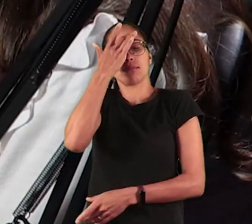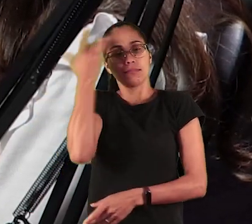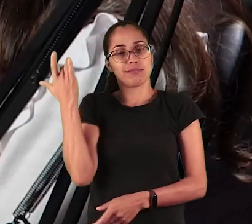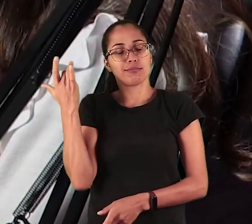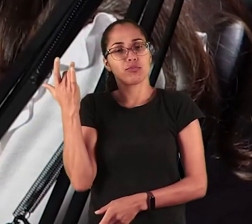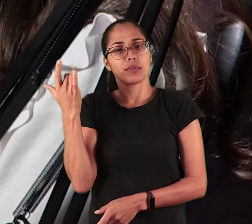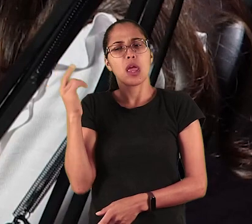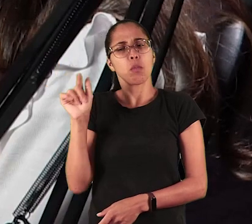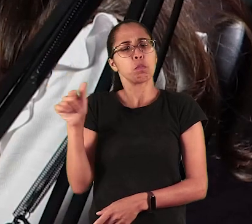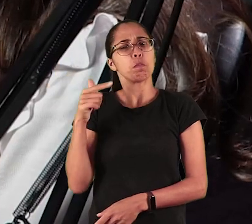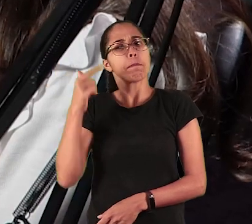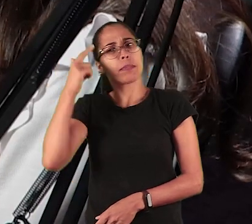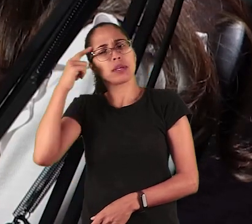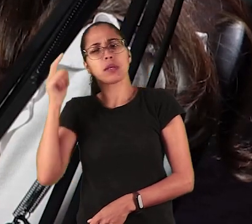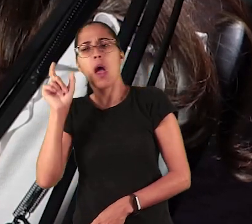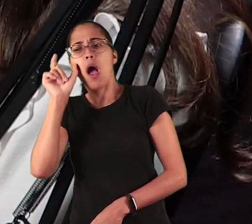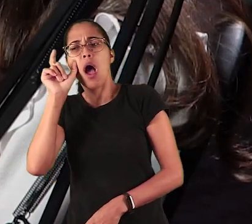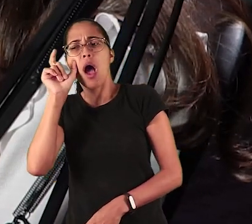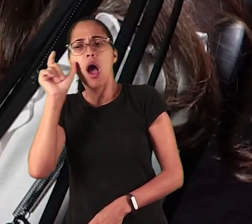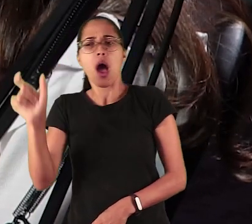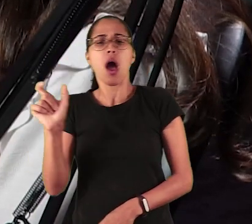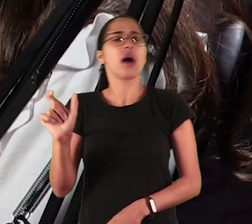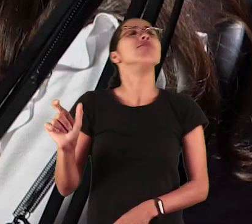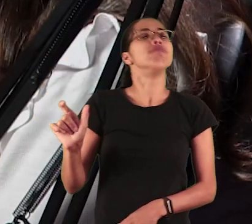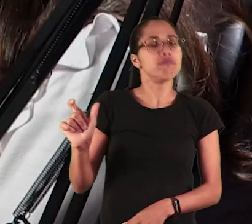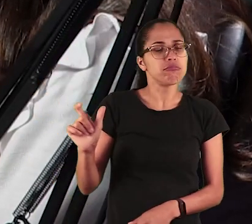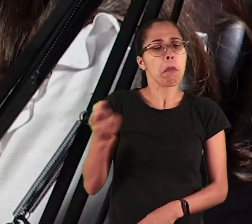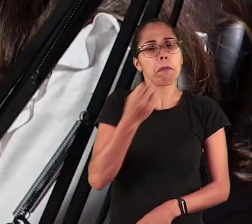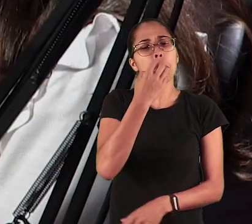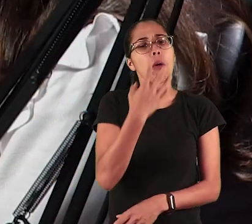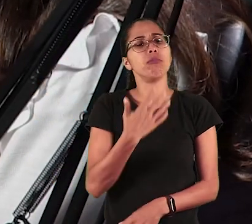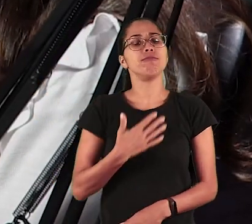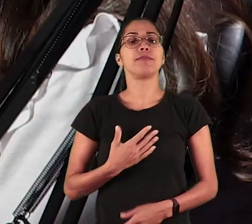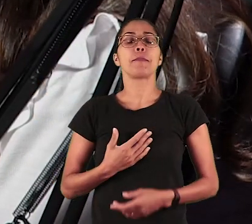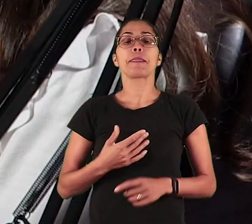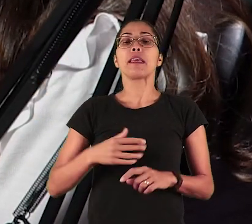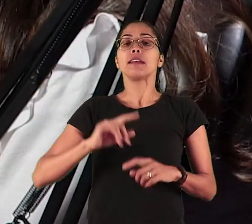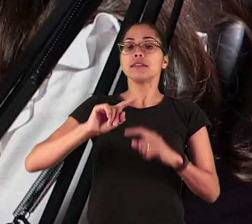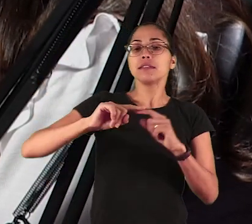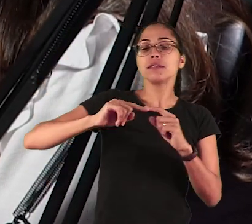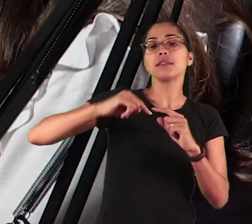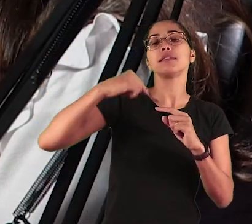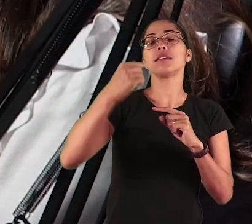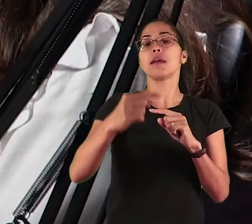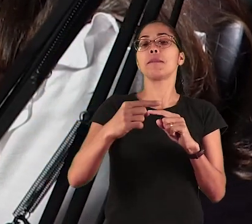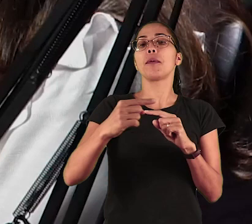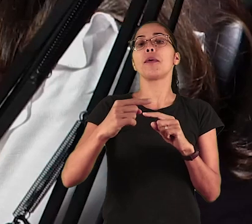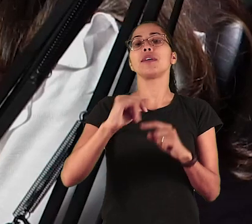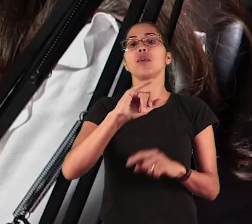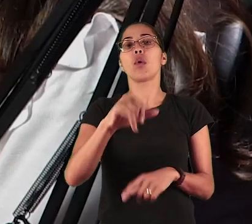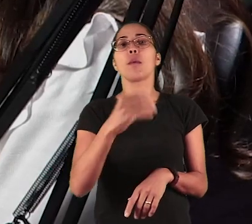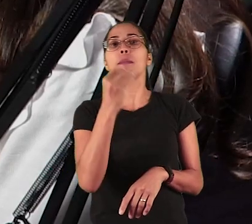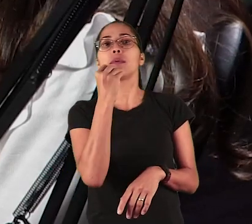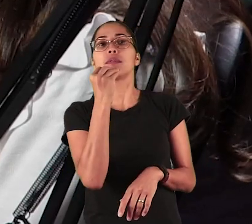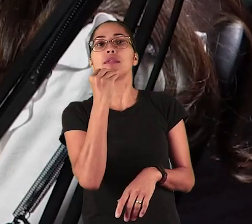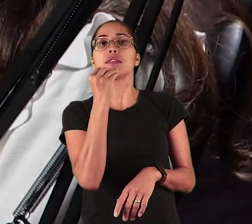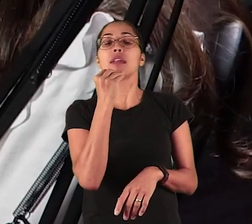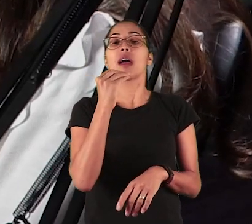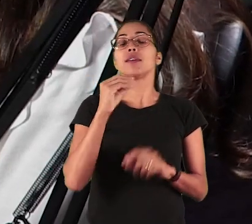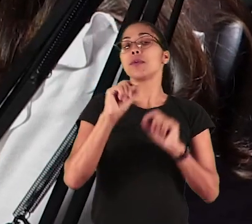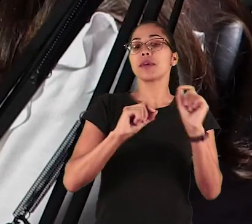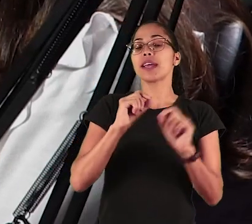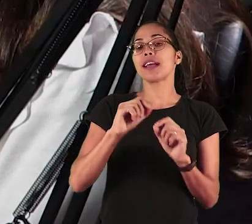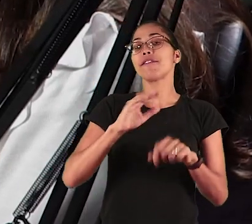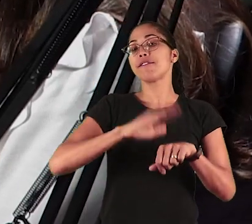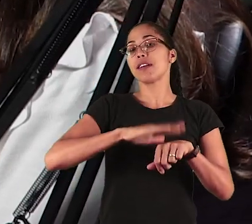que eu vou bem nisso né então já foi o primeiro ponto positivo e depois tive a oportunidade de fazer manate